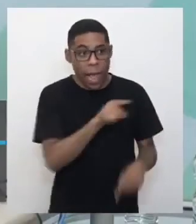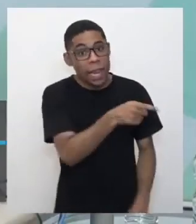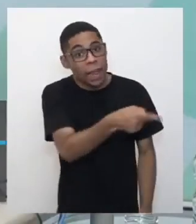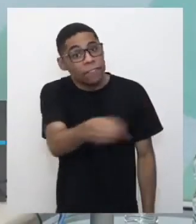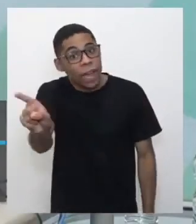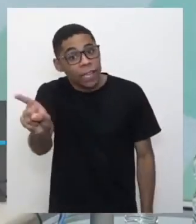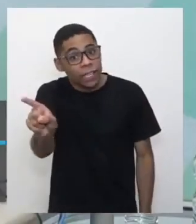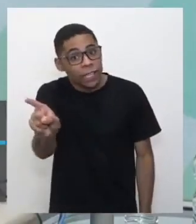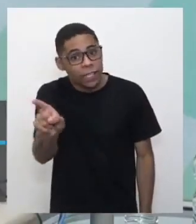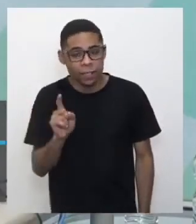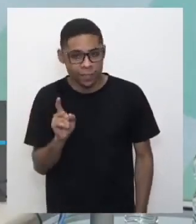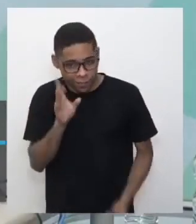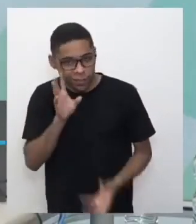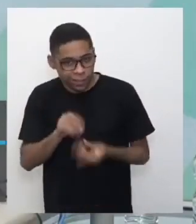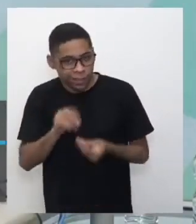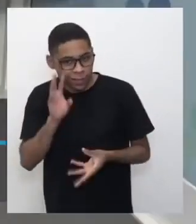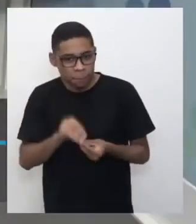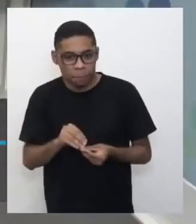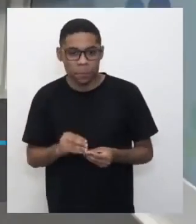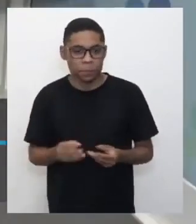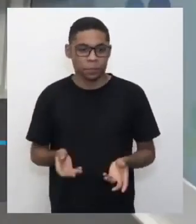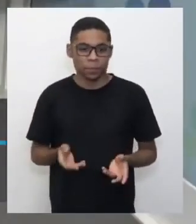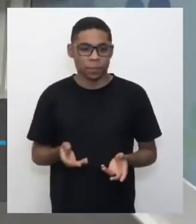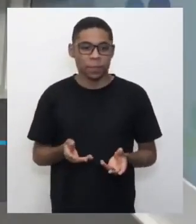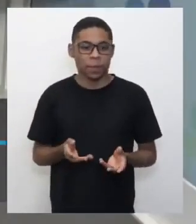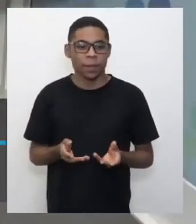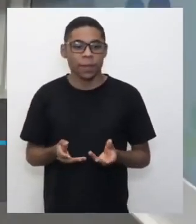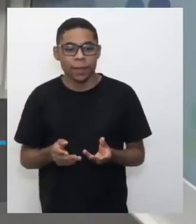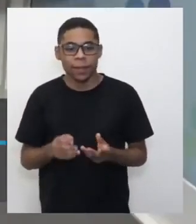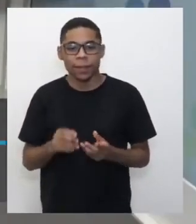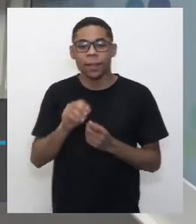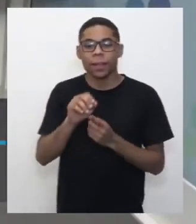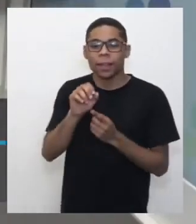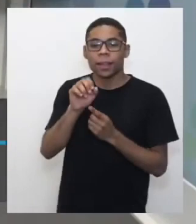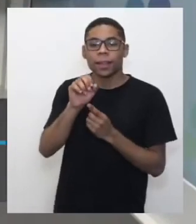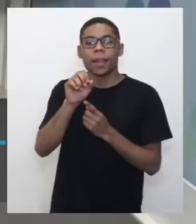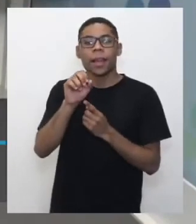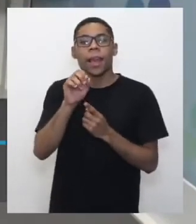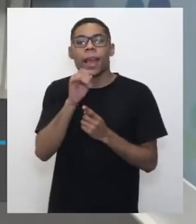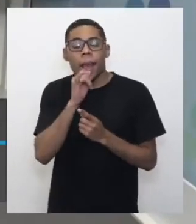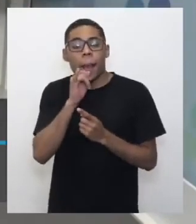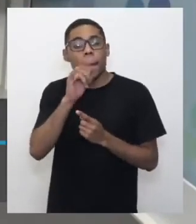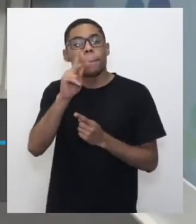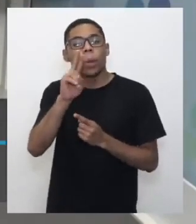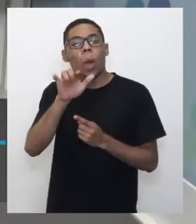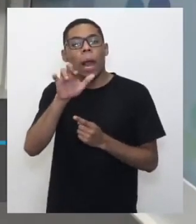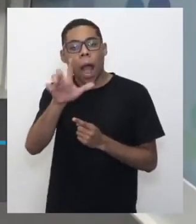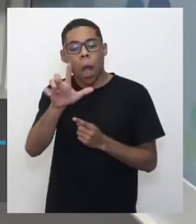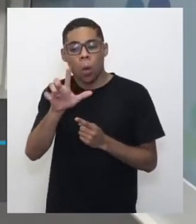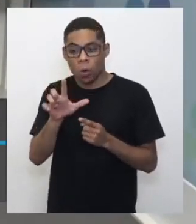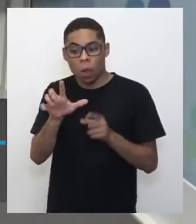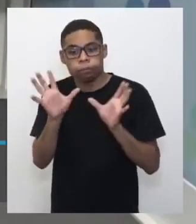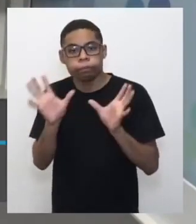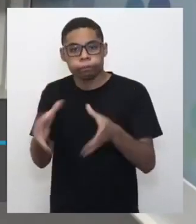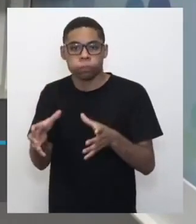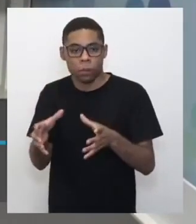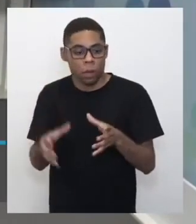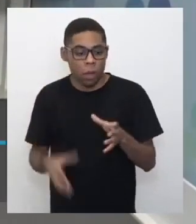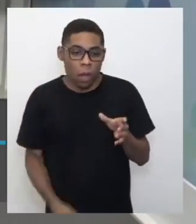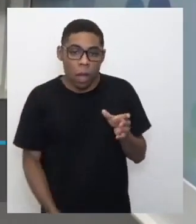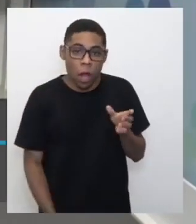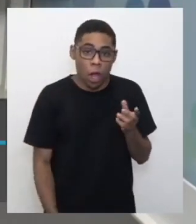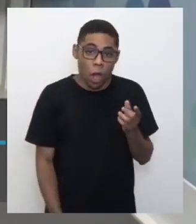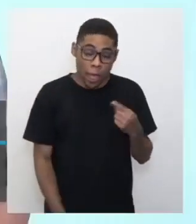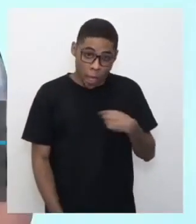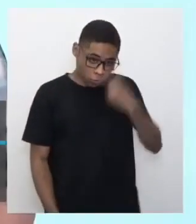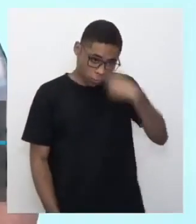S está no plural. O S não está no plural? Não tá no plural. É o tu. O tu ok? está no singular. Está no singular, mas tem o S ali,